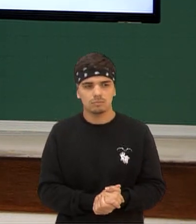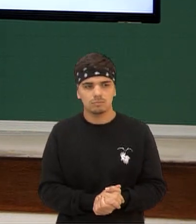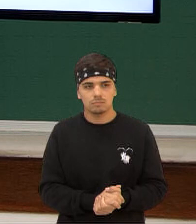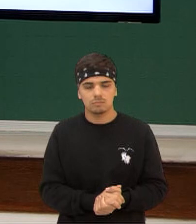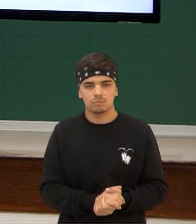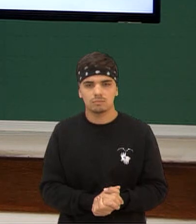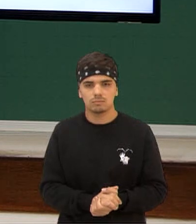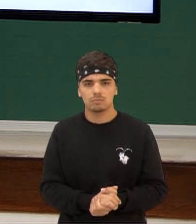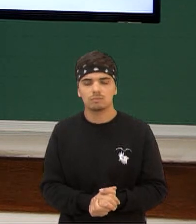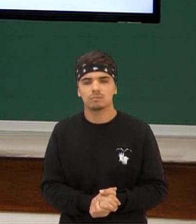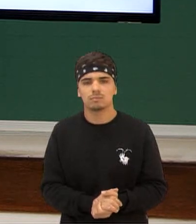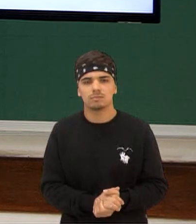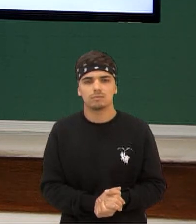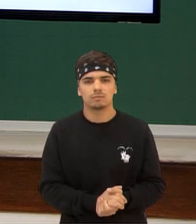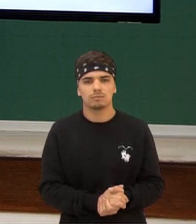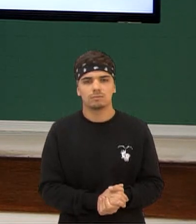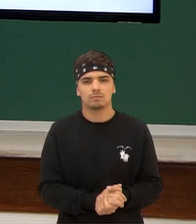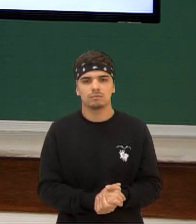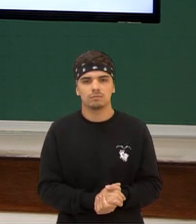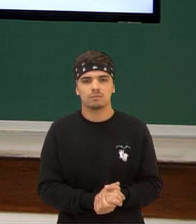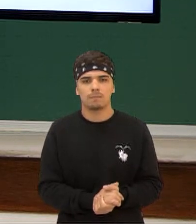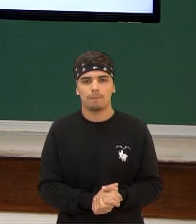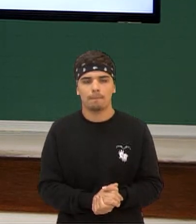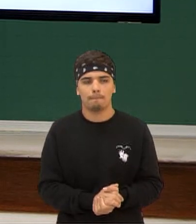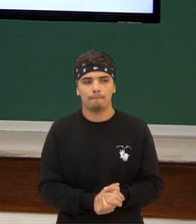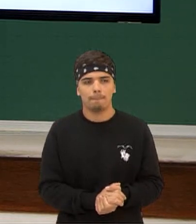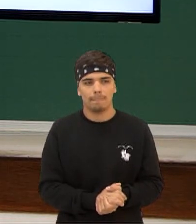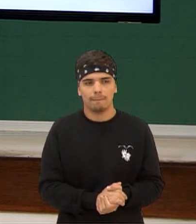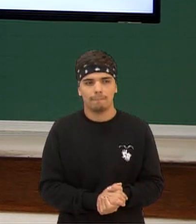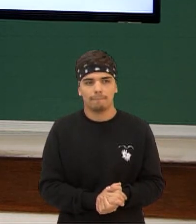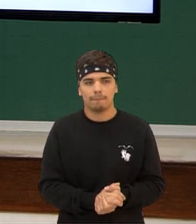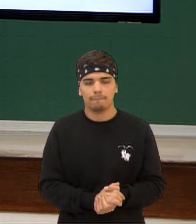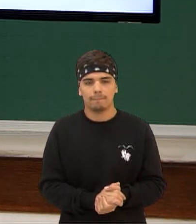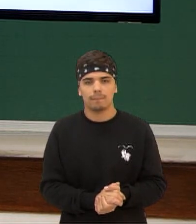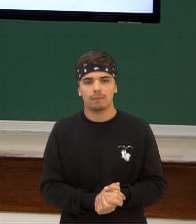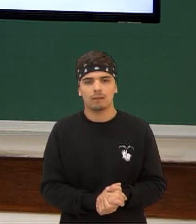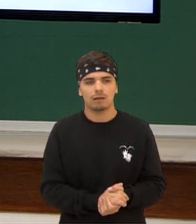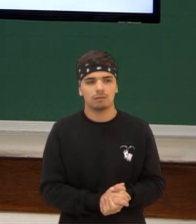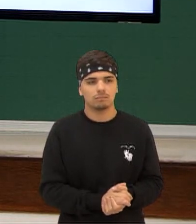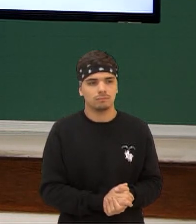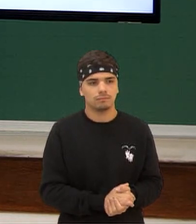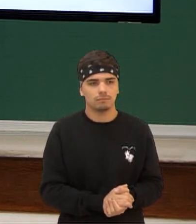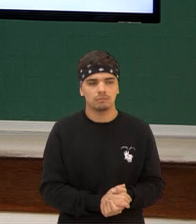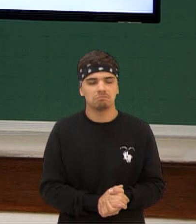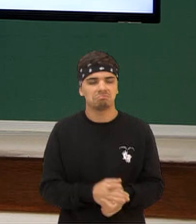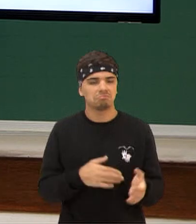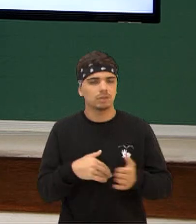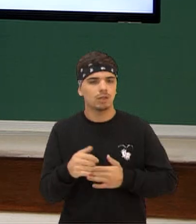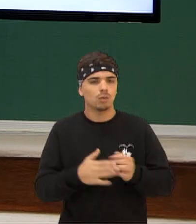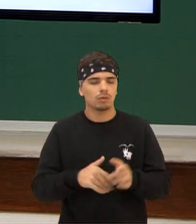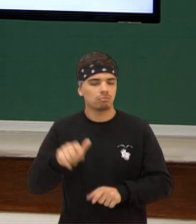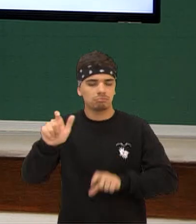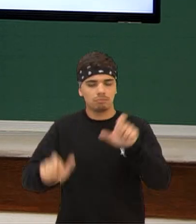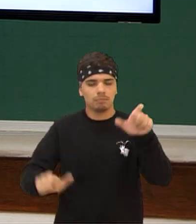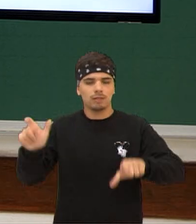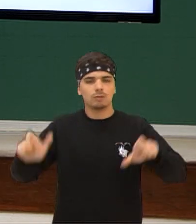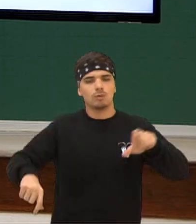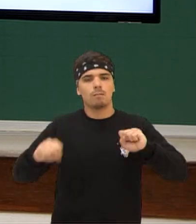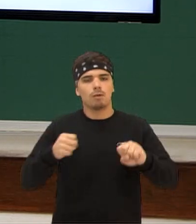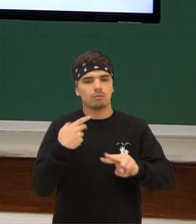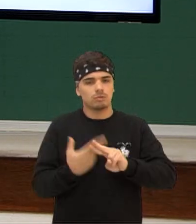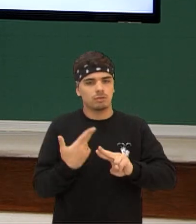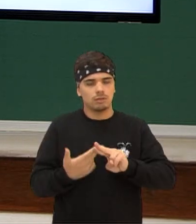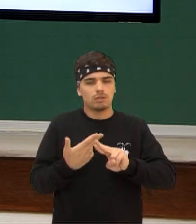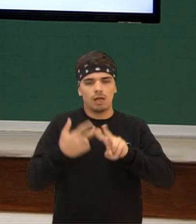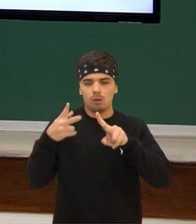então quando ela não consegue fazer you can't hide I I I and então qualquer sujeito aqui eu vou usar